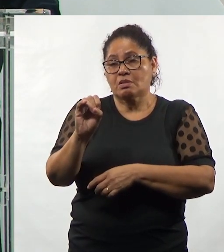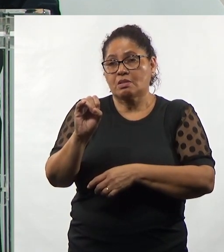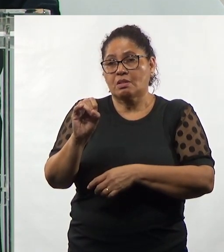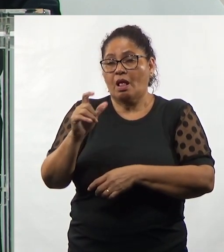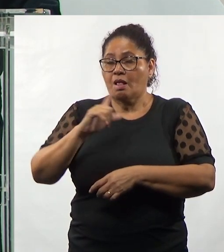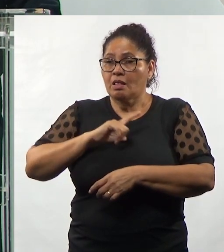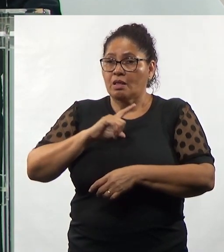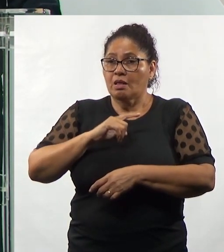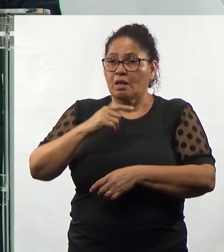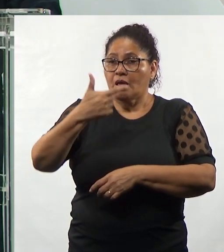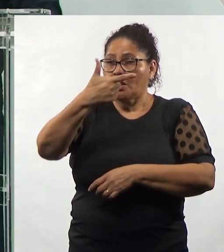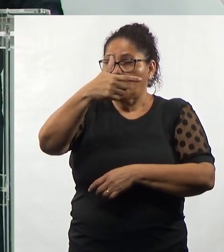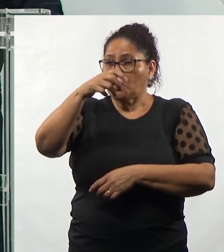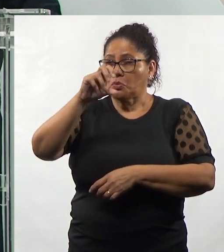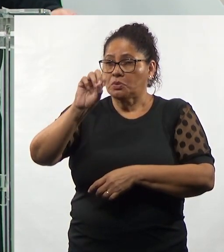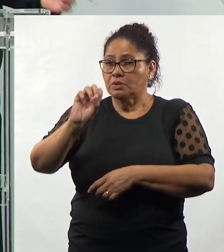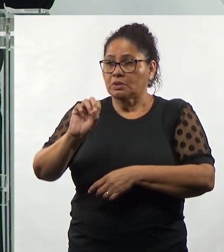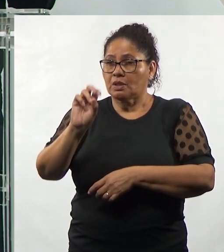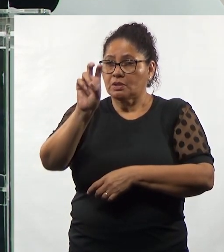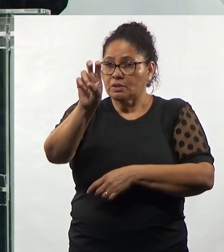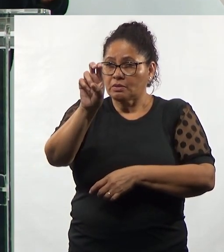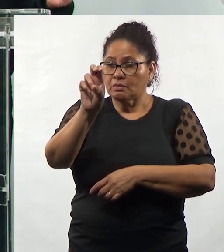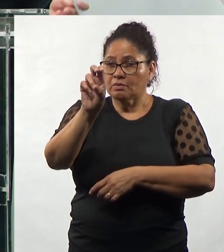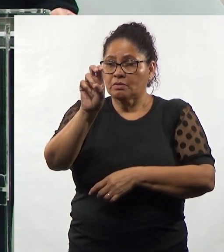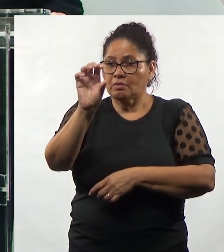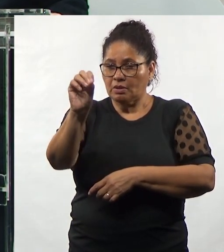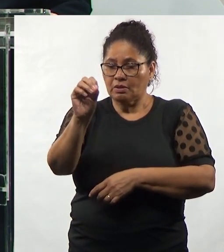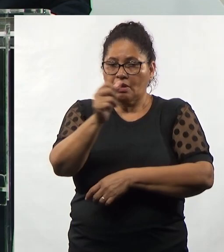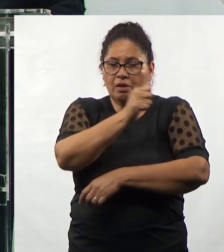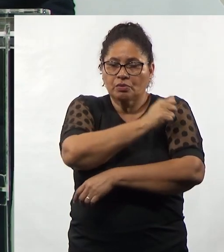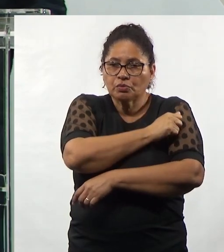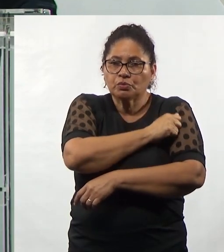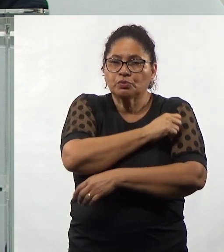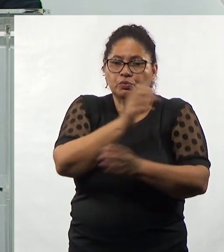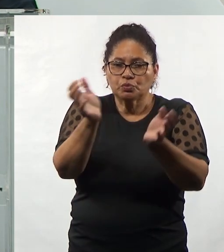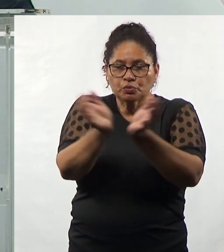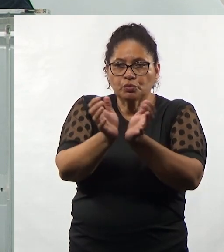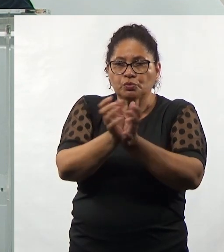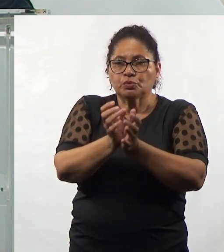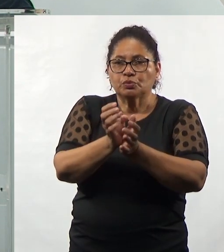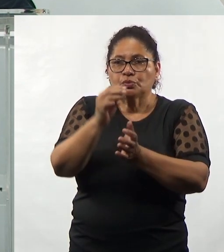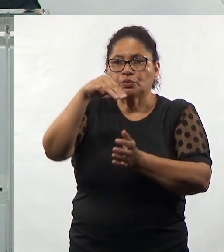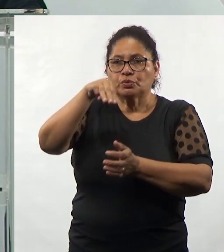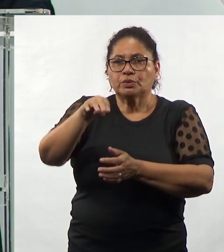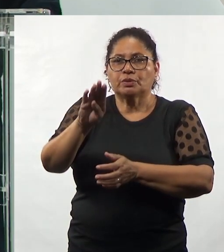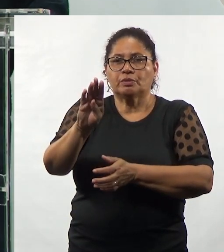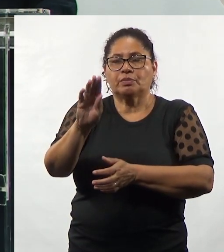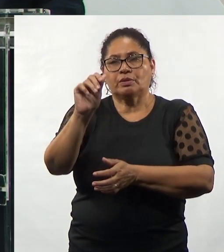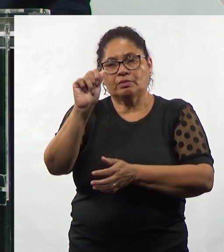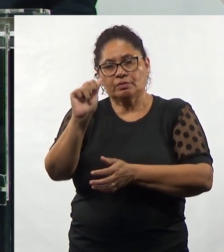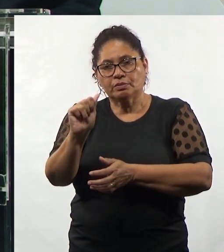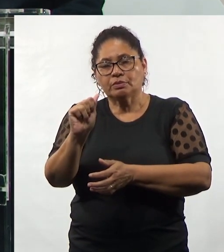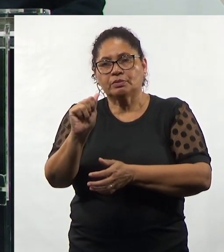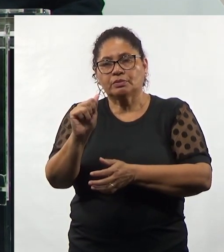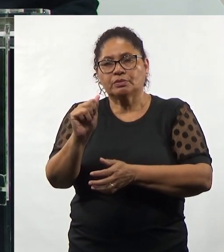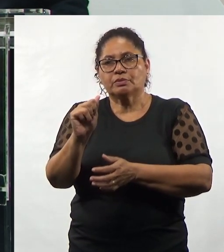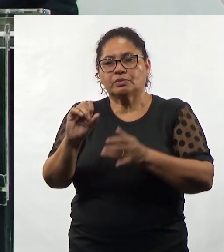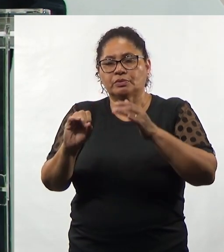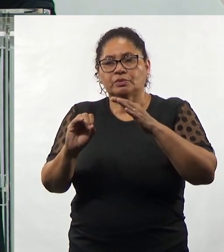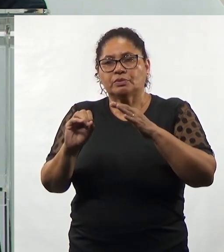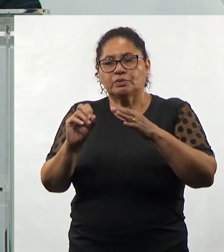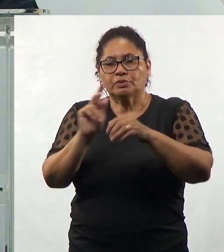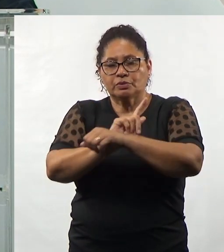Se a gente tem em média 250 alunos por turma no MBA de Gestão de